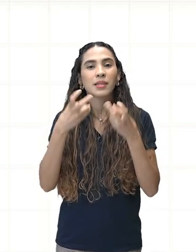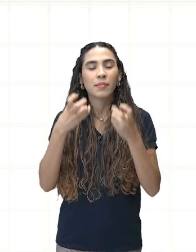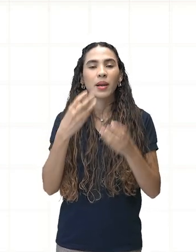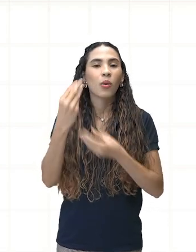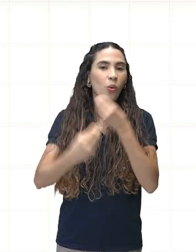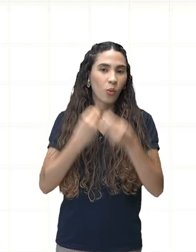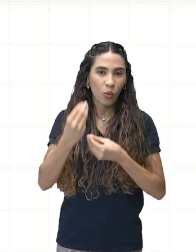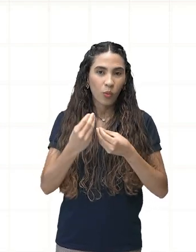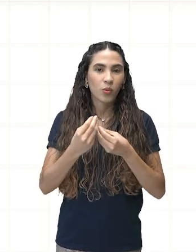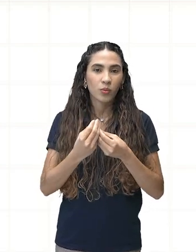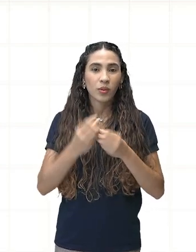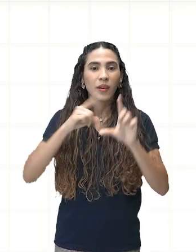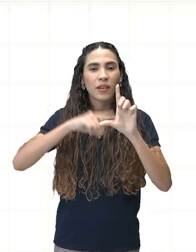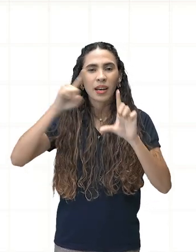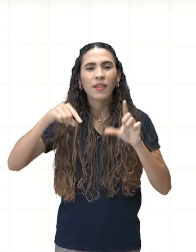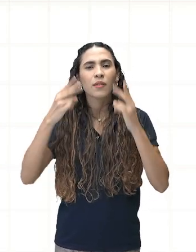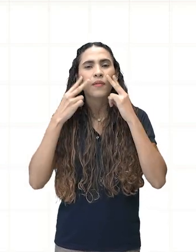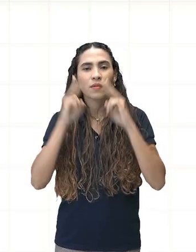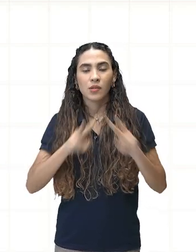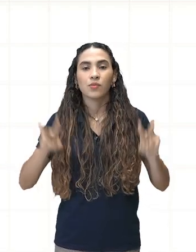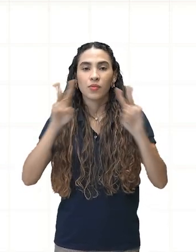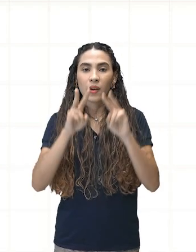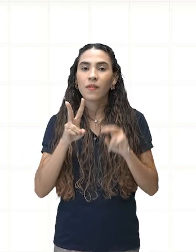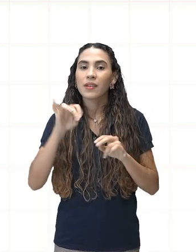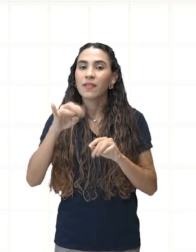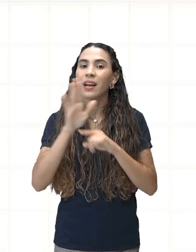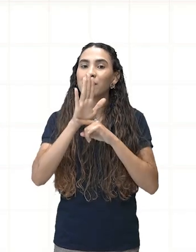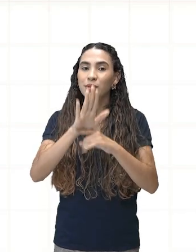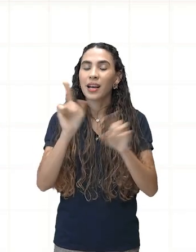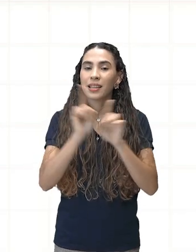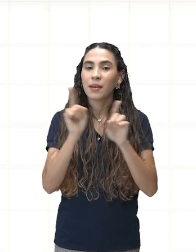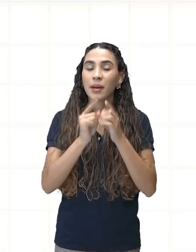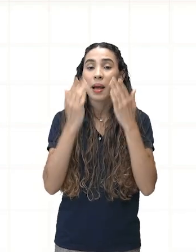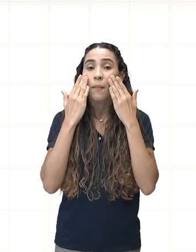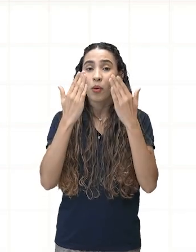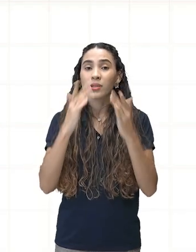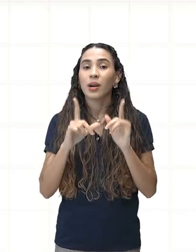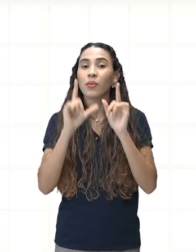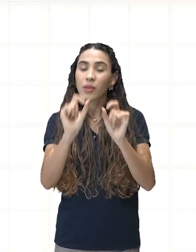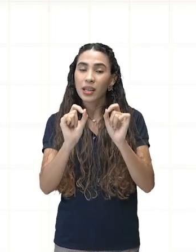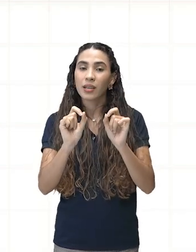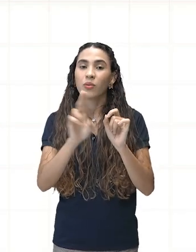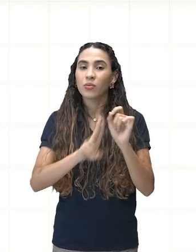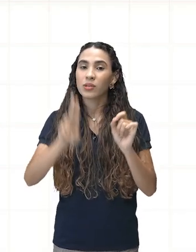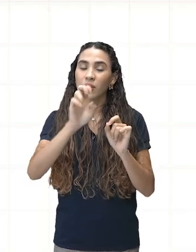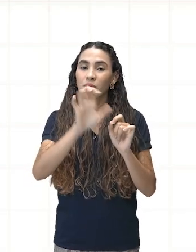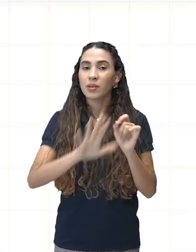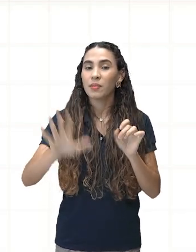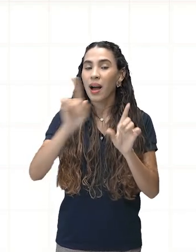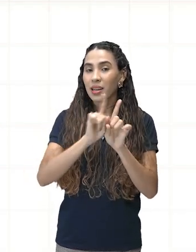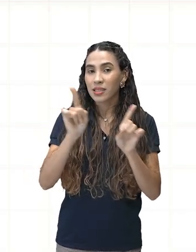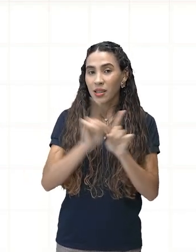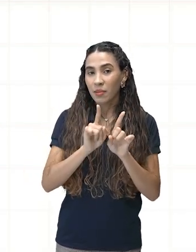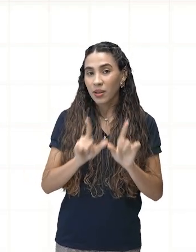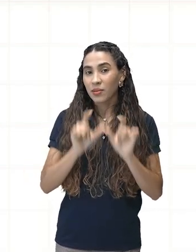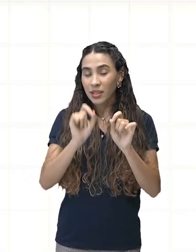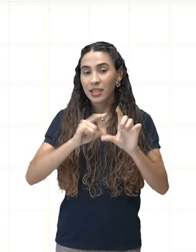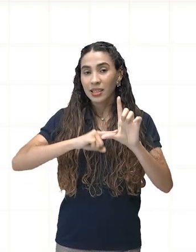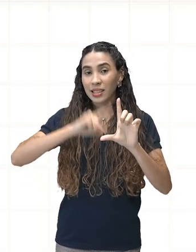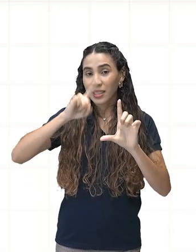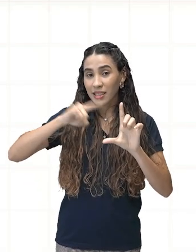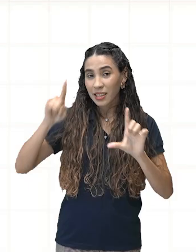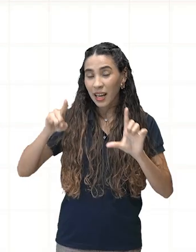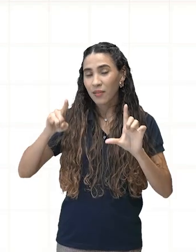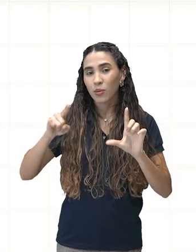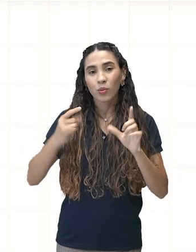o gráfico ele é muito visual e ajuda a gente a mostrar, através de imagens, né, através de